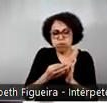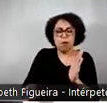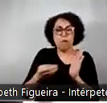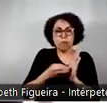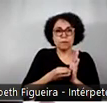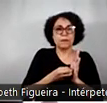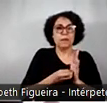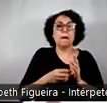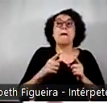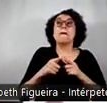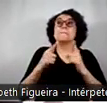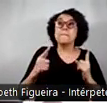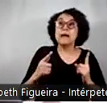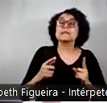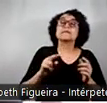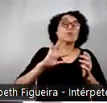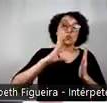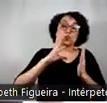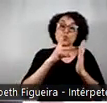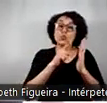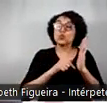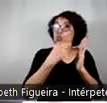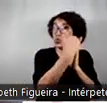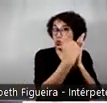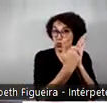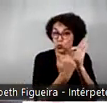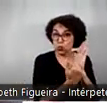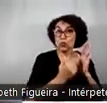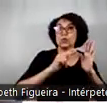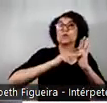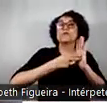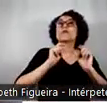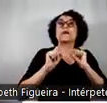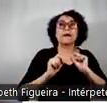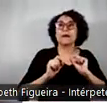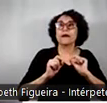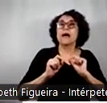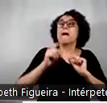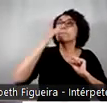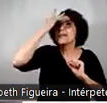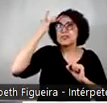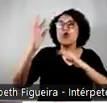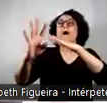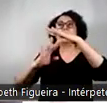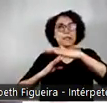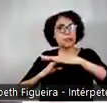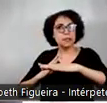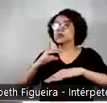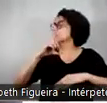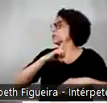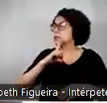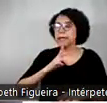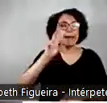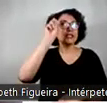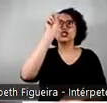que todas as pessoas migrantes e refugiadas, elas têm os mesmos direitos sociais de qualquer outro brasileiro, garantido em Constituição Federal, né, pelo